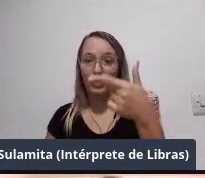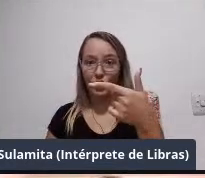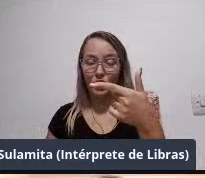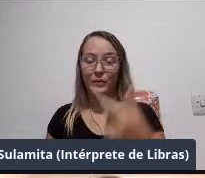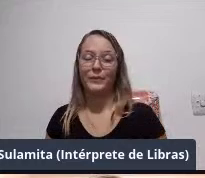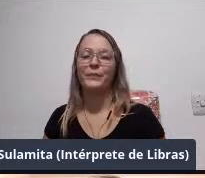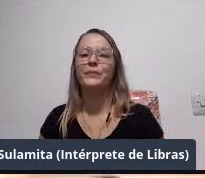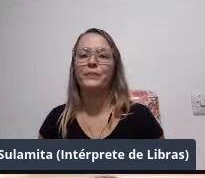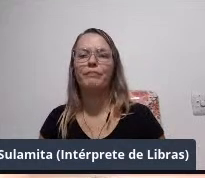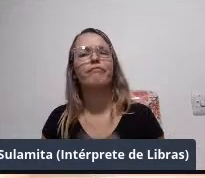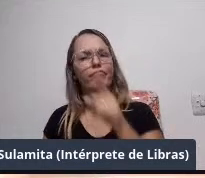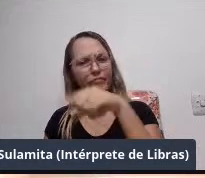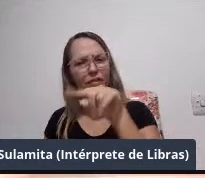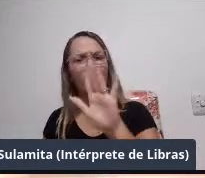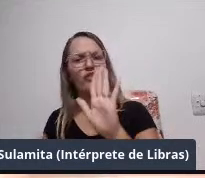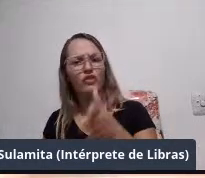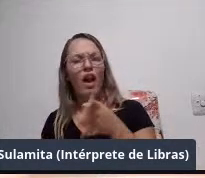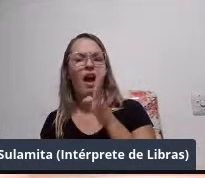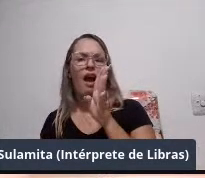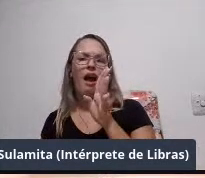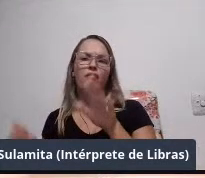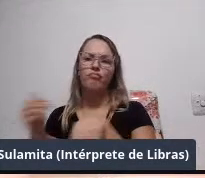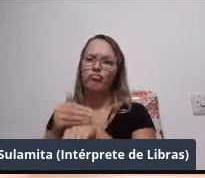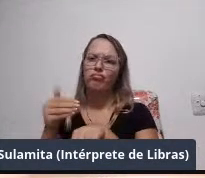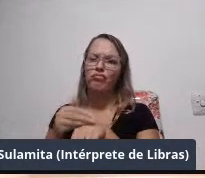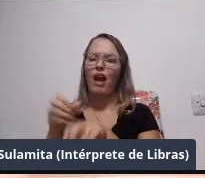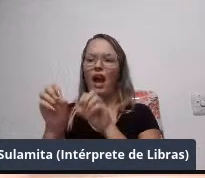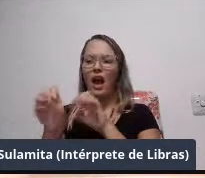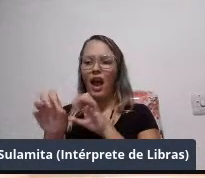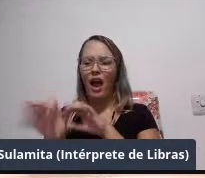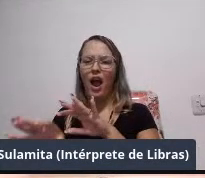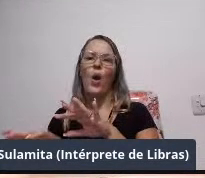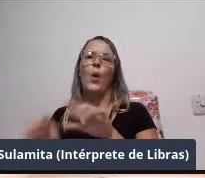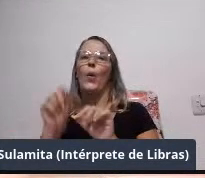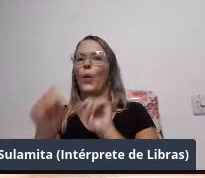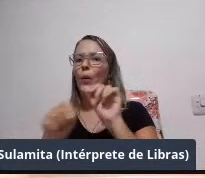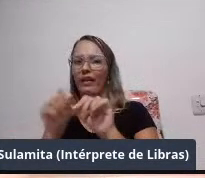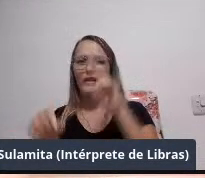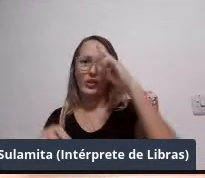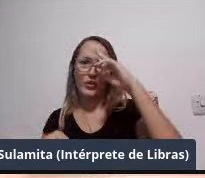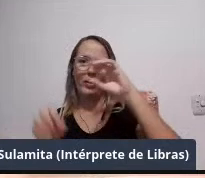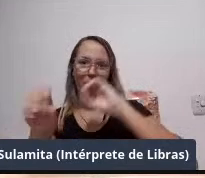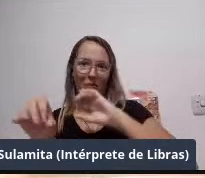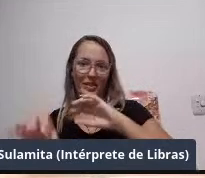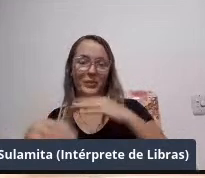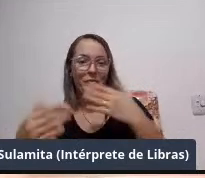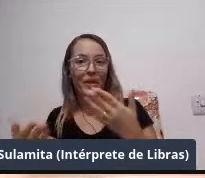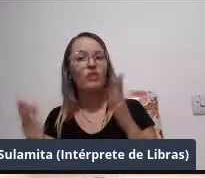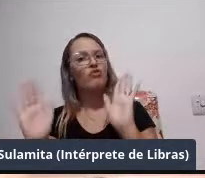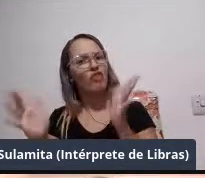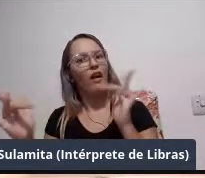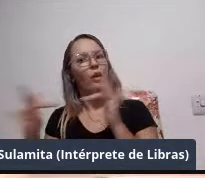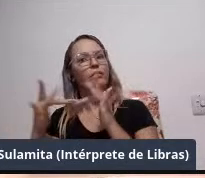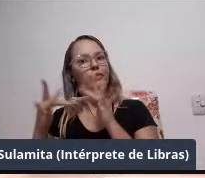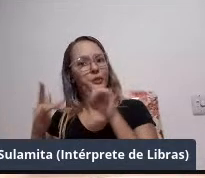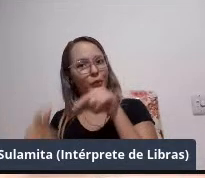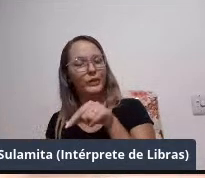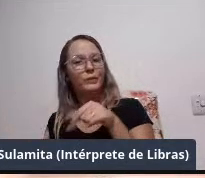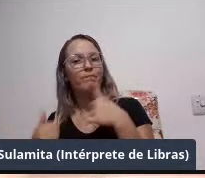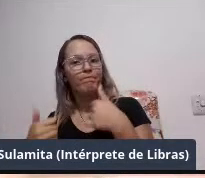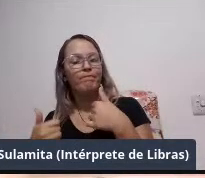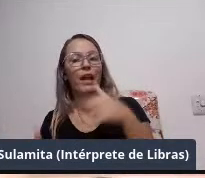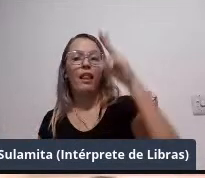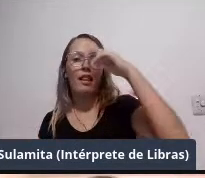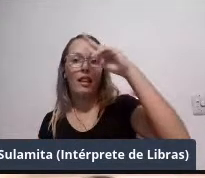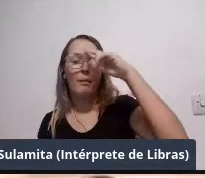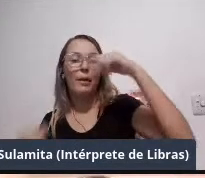Vocês já tiveram muitas aulas, né, de pessoas ligadas à história da educação. Eu acredito que já tenham tido contato com isso, mas só para relembrar,